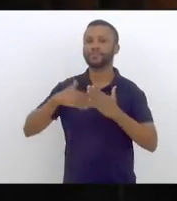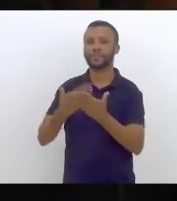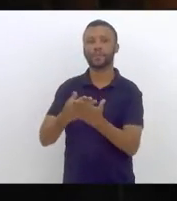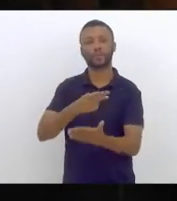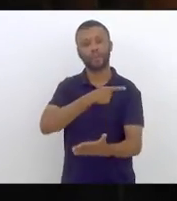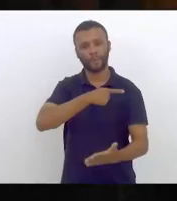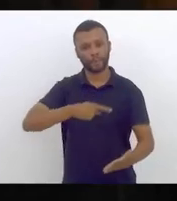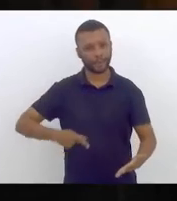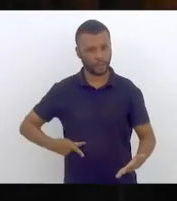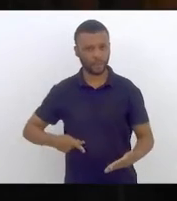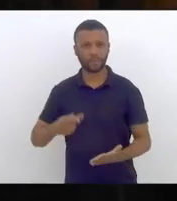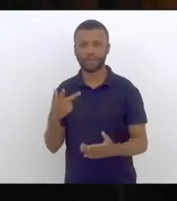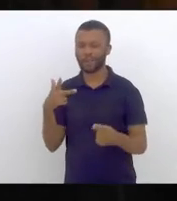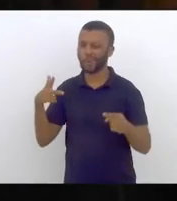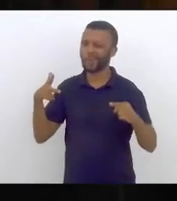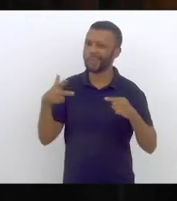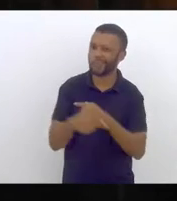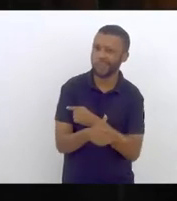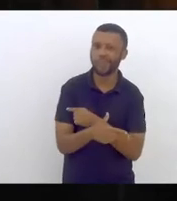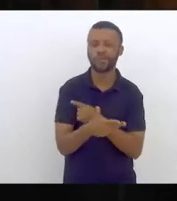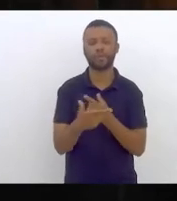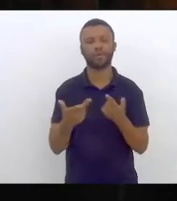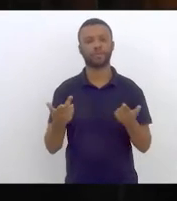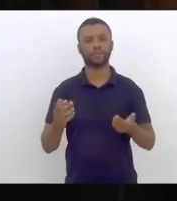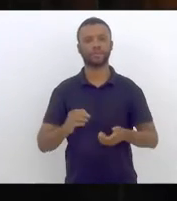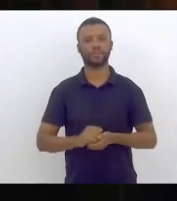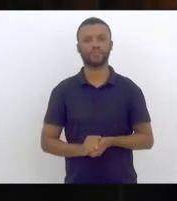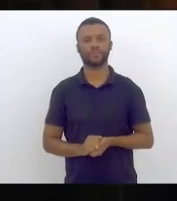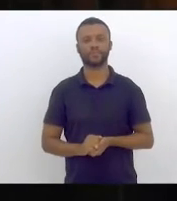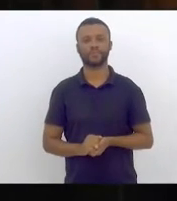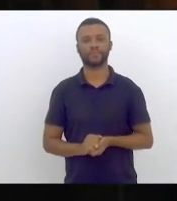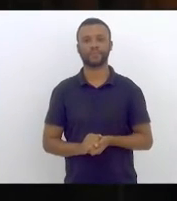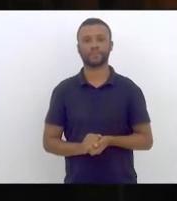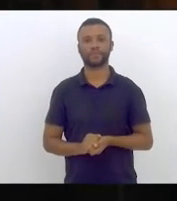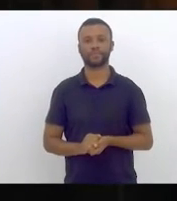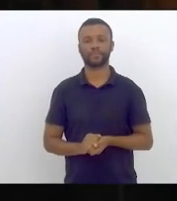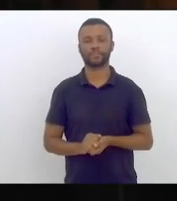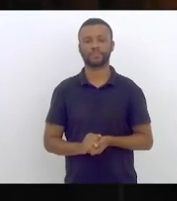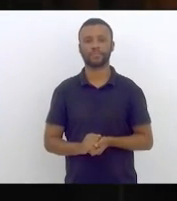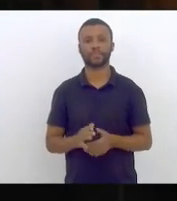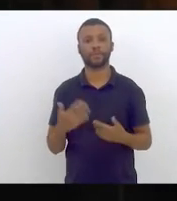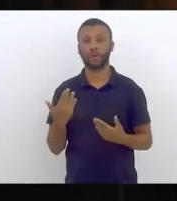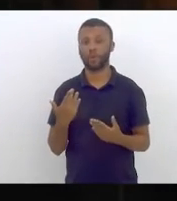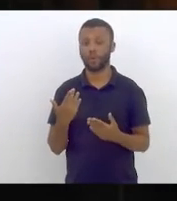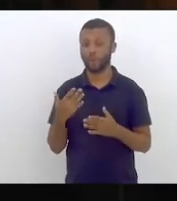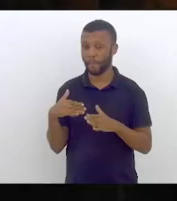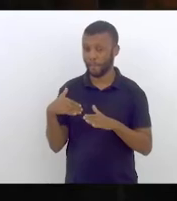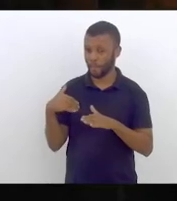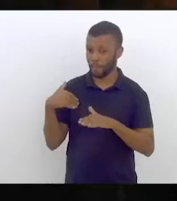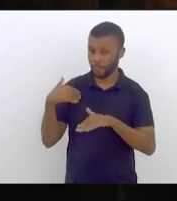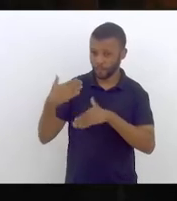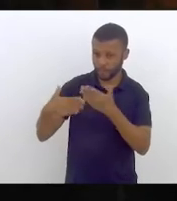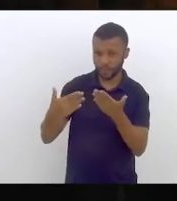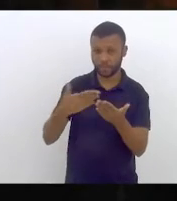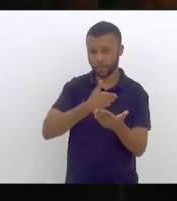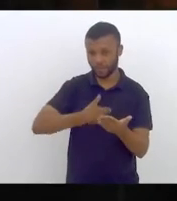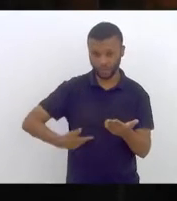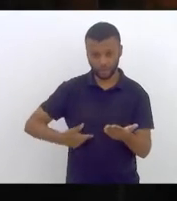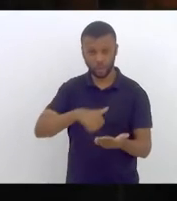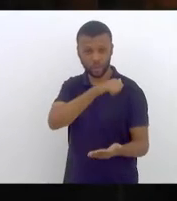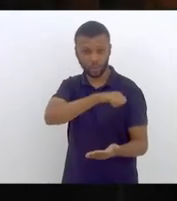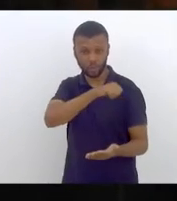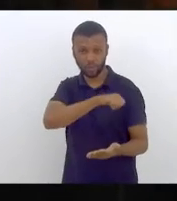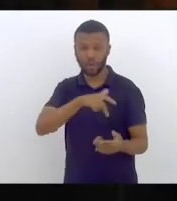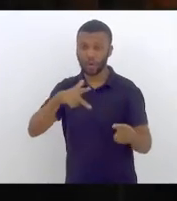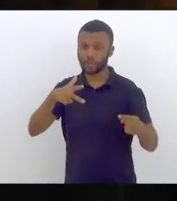República, inclusive, cortou. Então, todo o processo que vemos também aqui, o governador do Estado cortando, tem